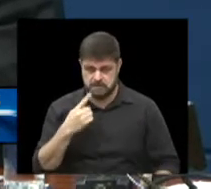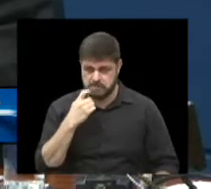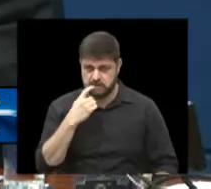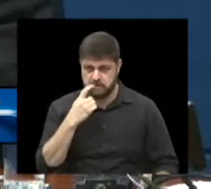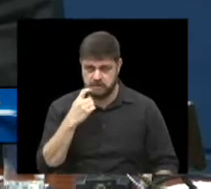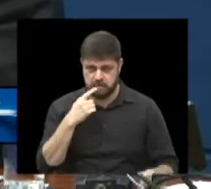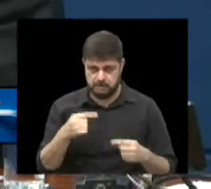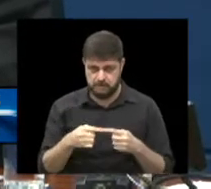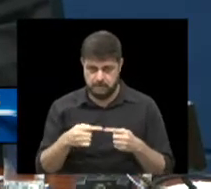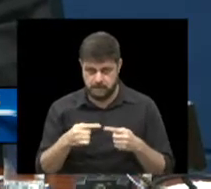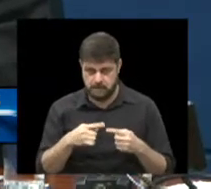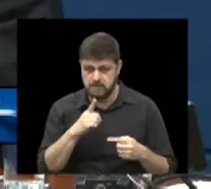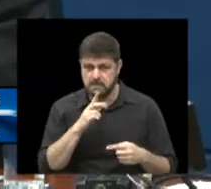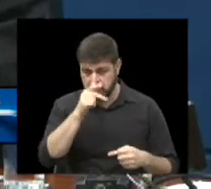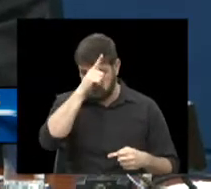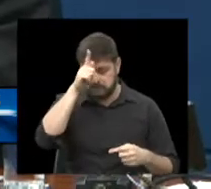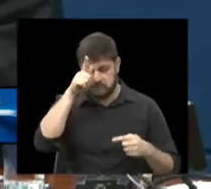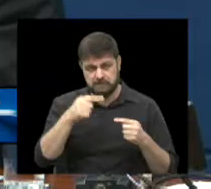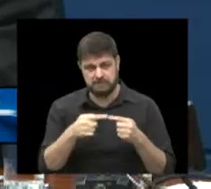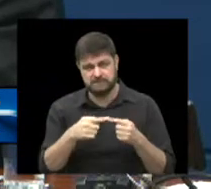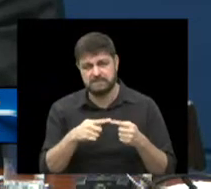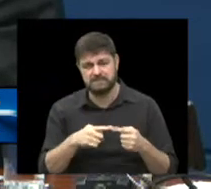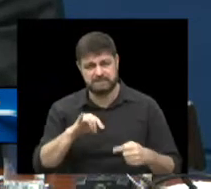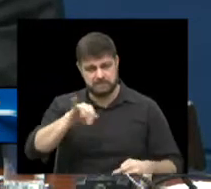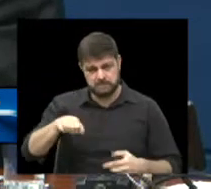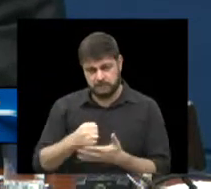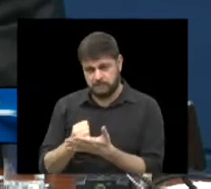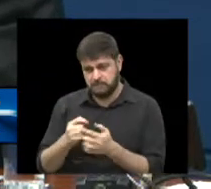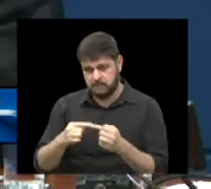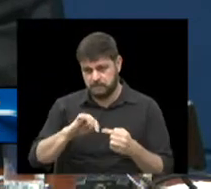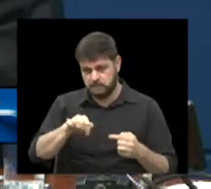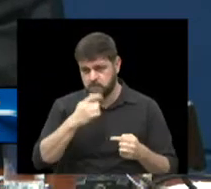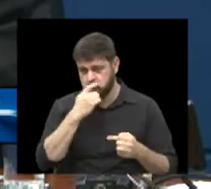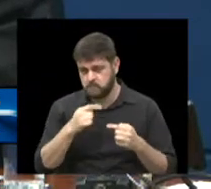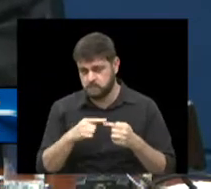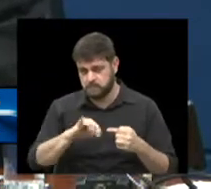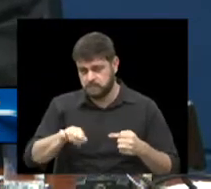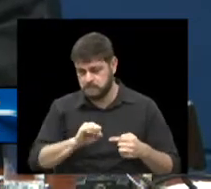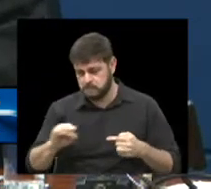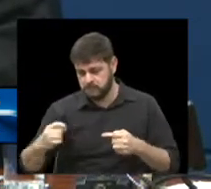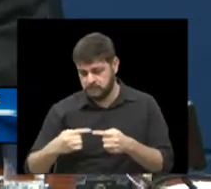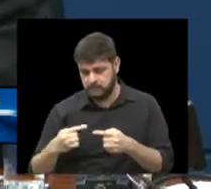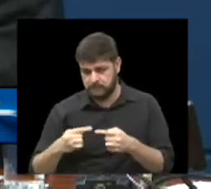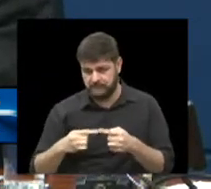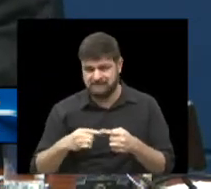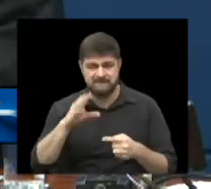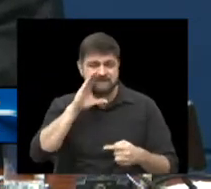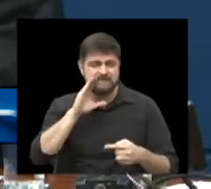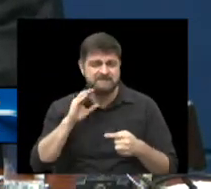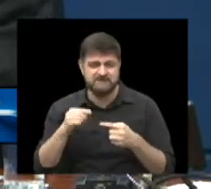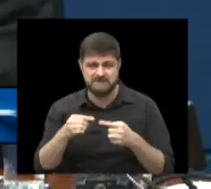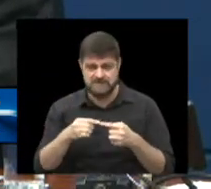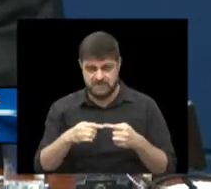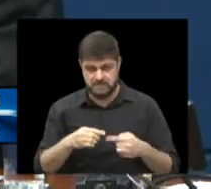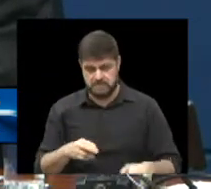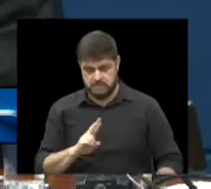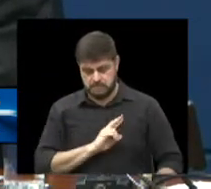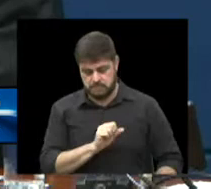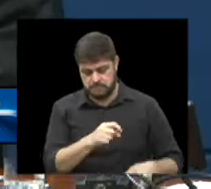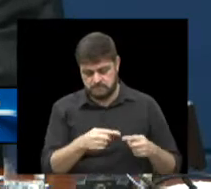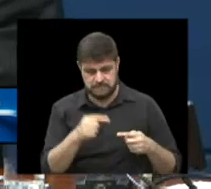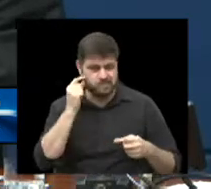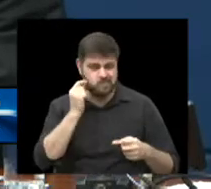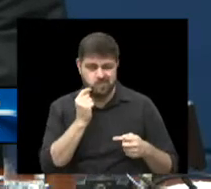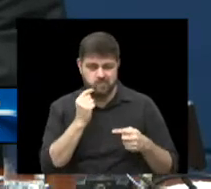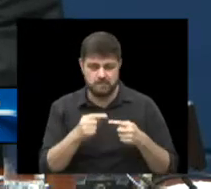Gilberto Vermelho, sim. Gustavo Peta, sim. Jorge da Farmácia, sim. Schneider, sim. J. Silva, sim. Luiz Cirilo, sim. Luiz Rossini, sim.